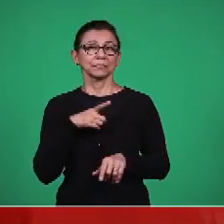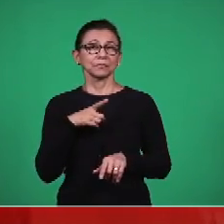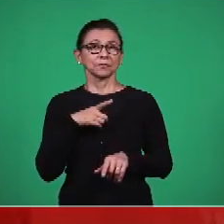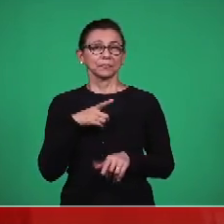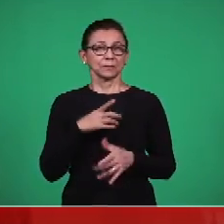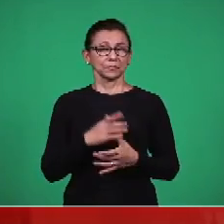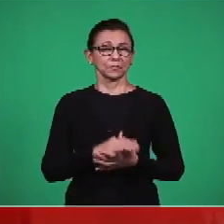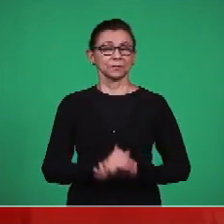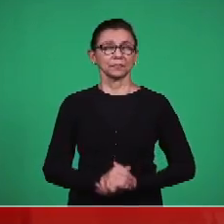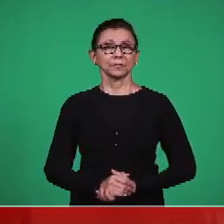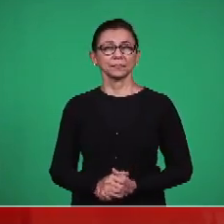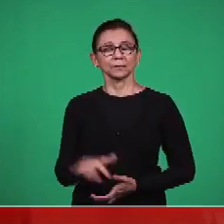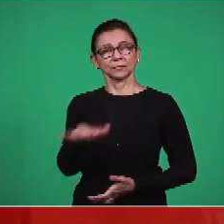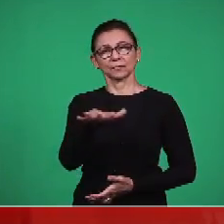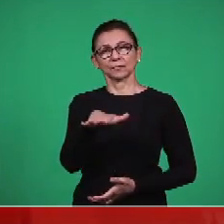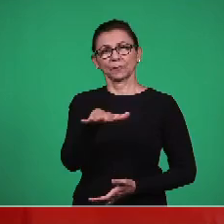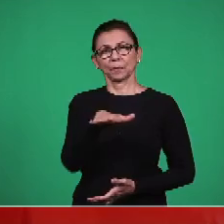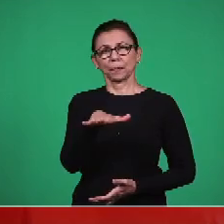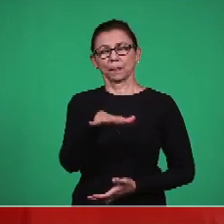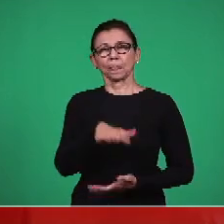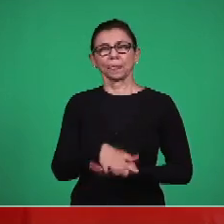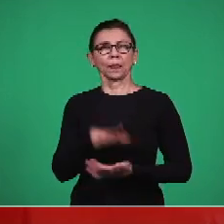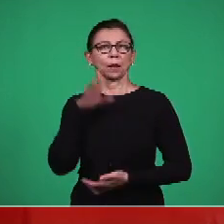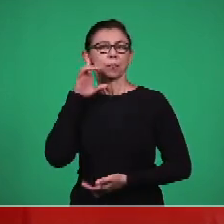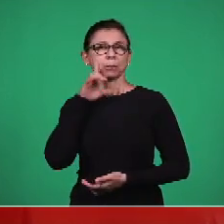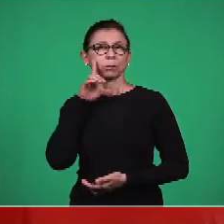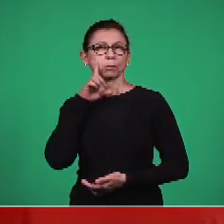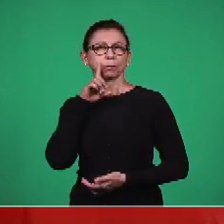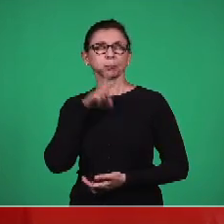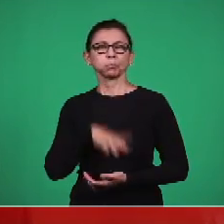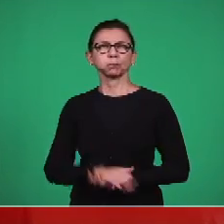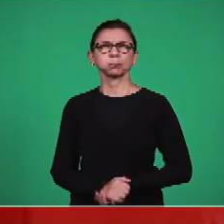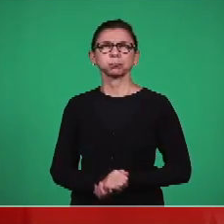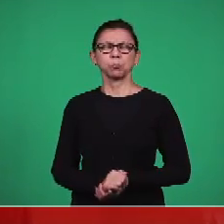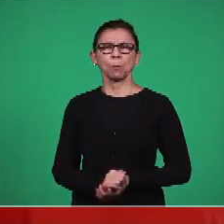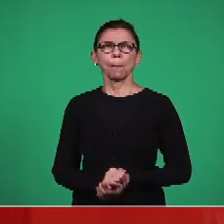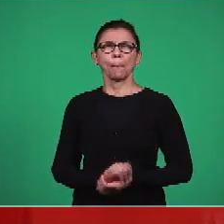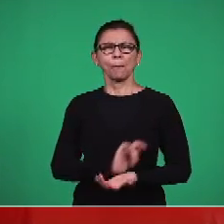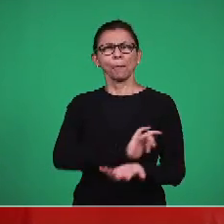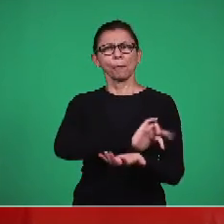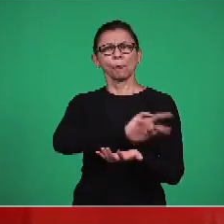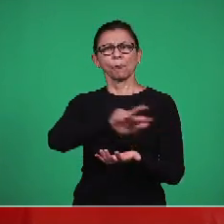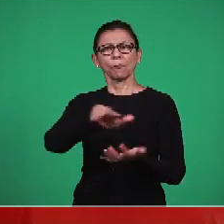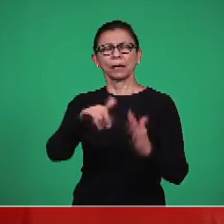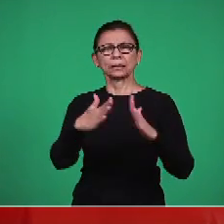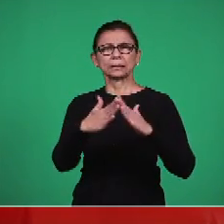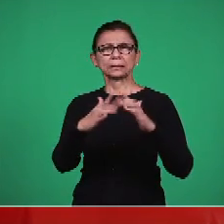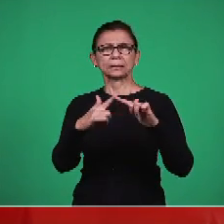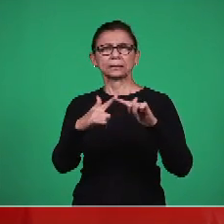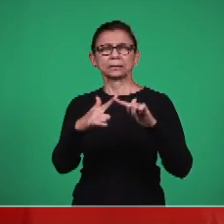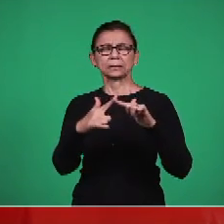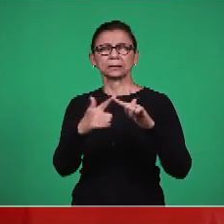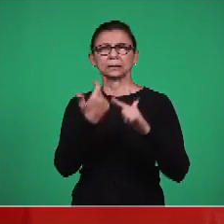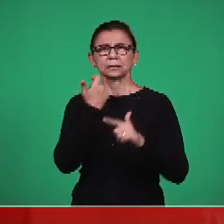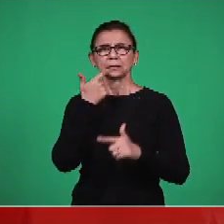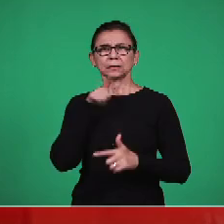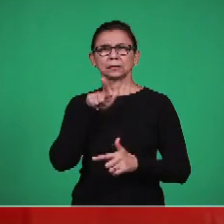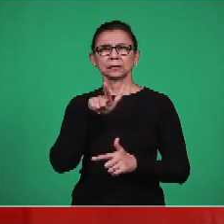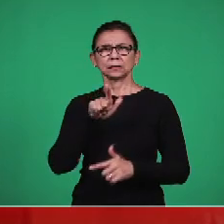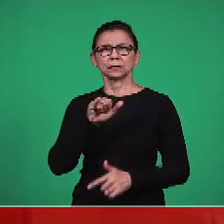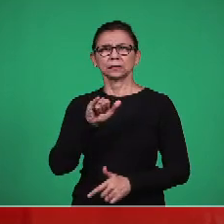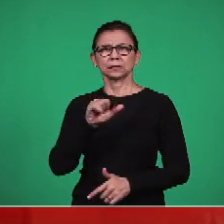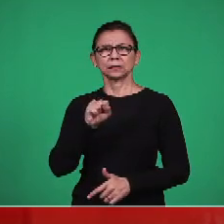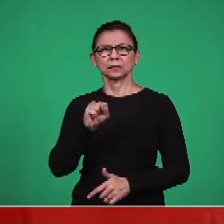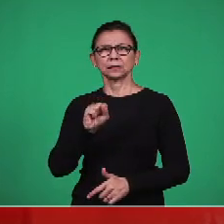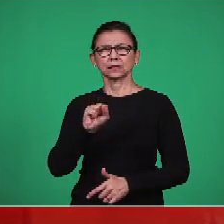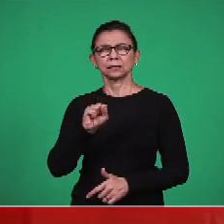nessa região, aliás, nos Estados Unidos, muitas igrejas de língua eslava,